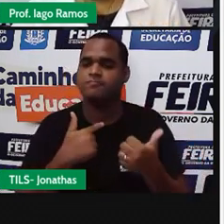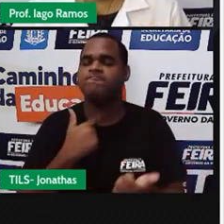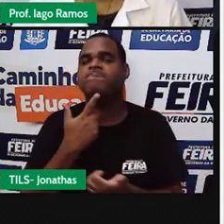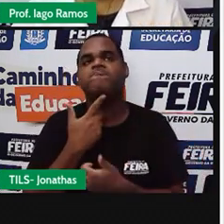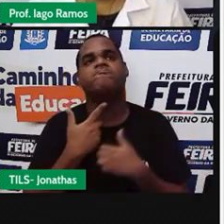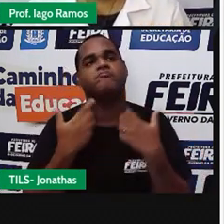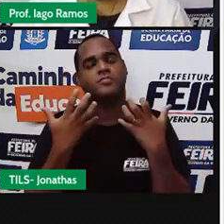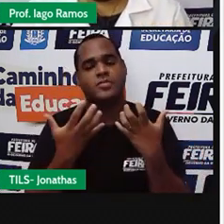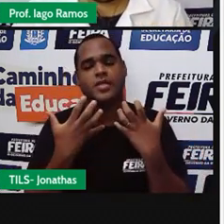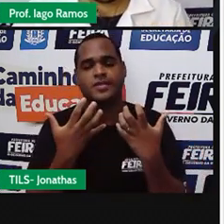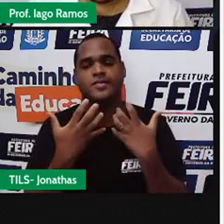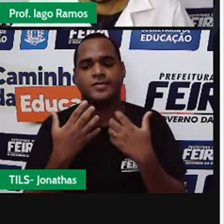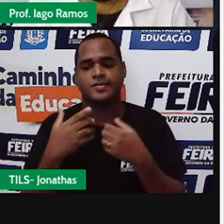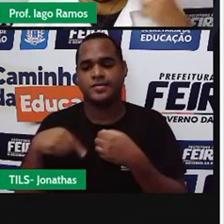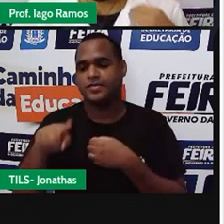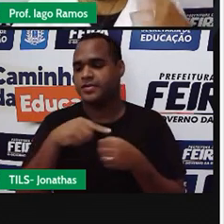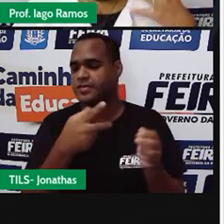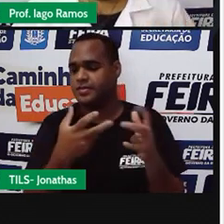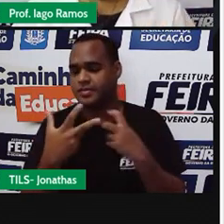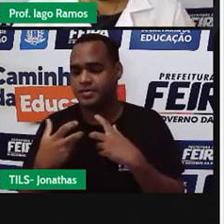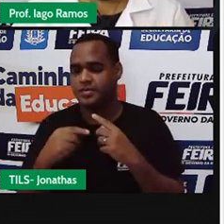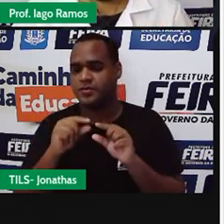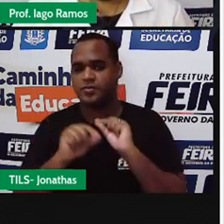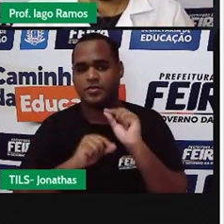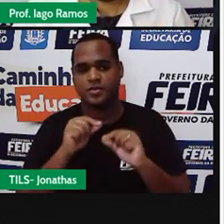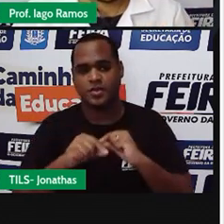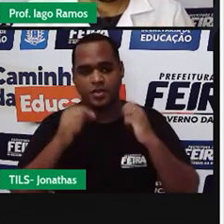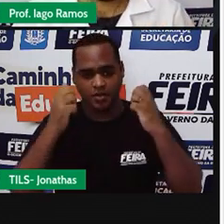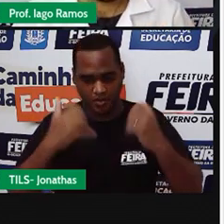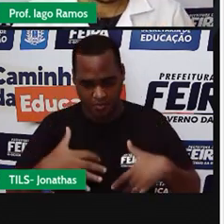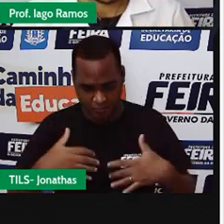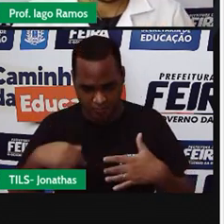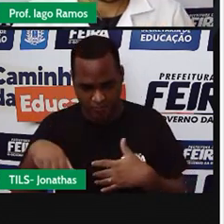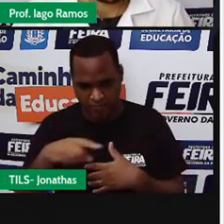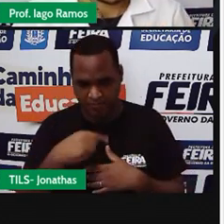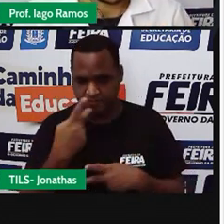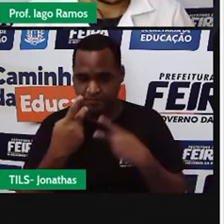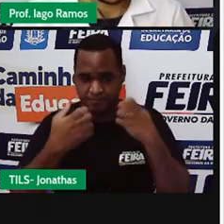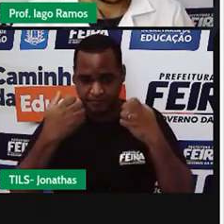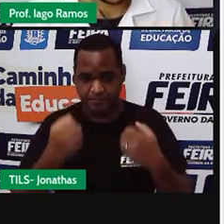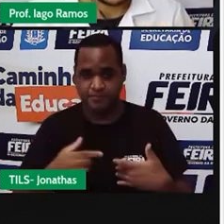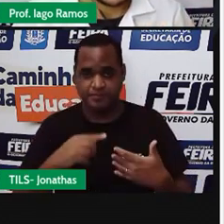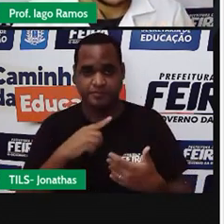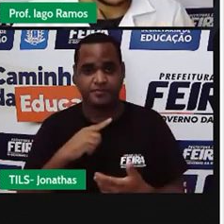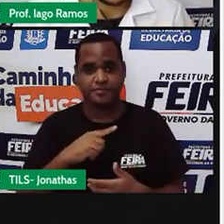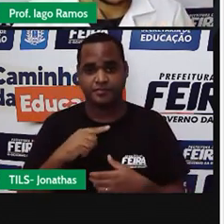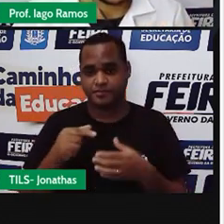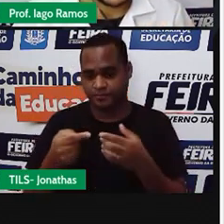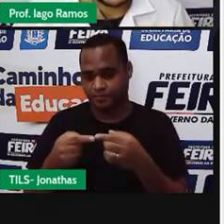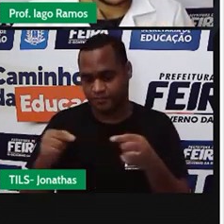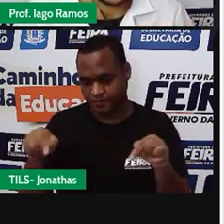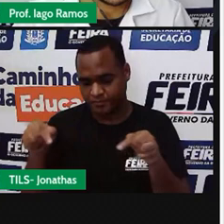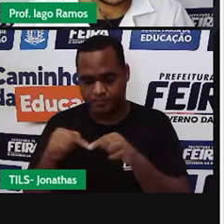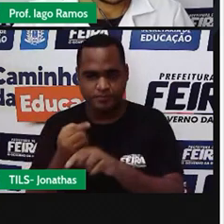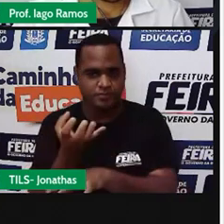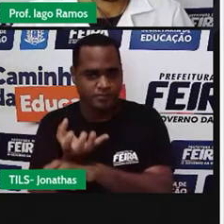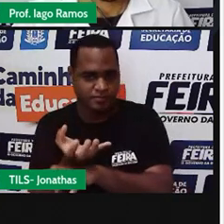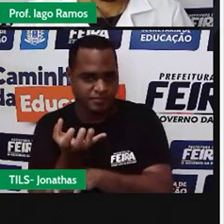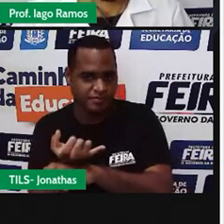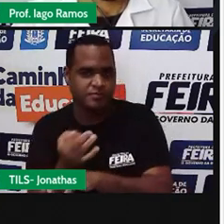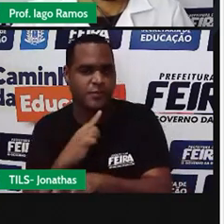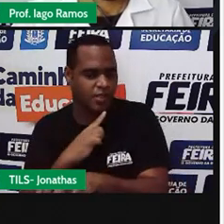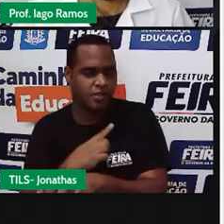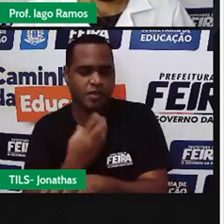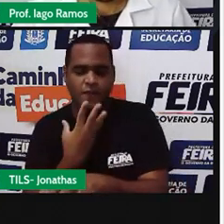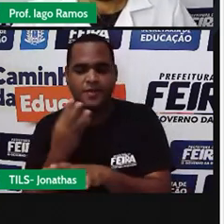querendo fazer você perceber quando eu tô falando você tá raciocinando eu vou pegar essa plaquinha e vou jogar aqui dentro do terreno Olha